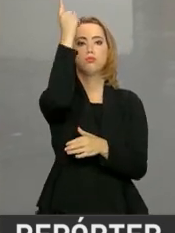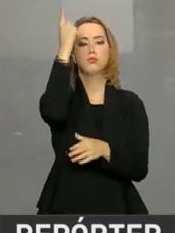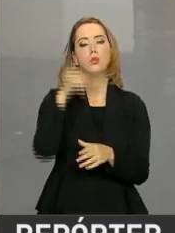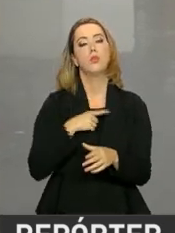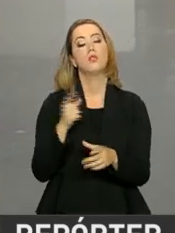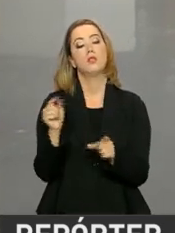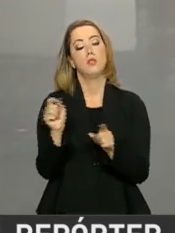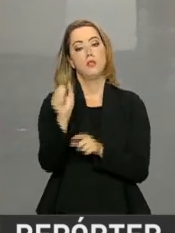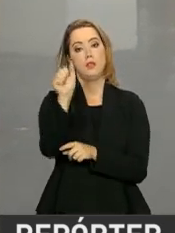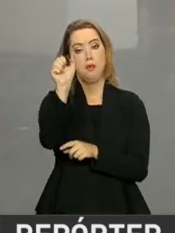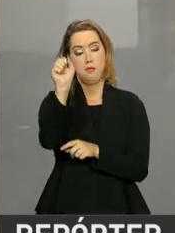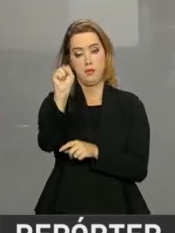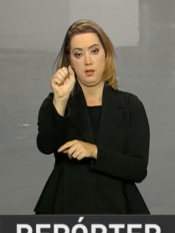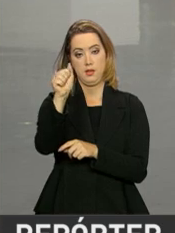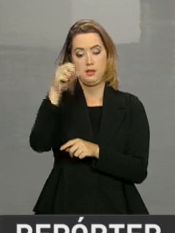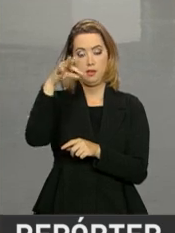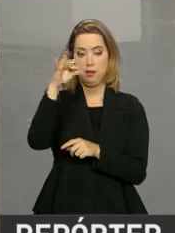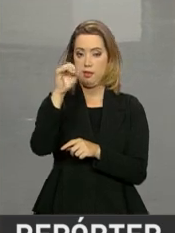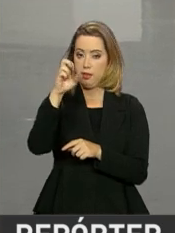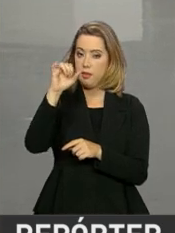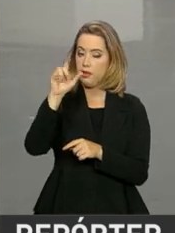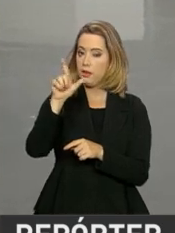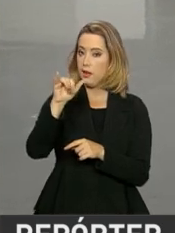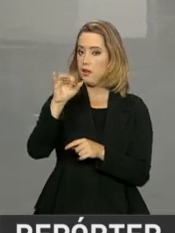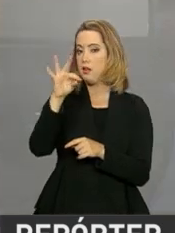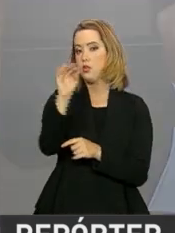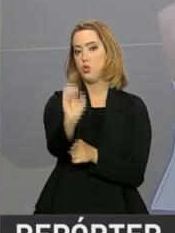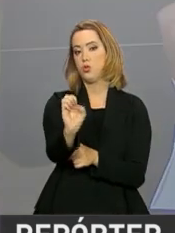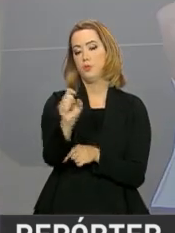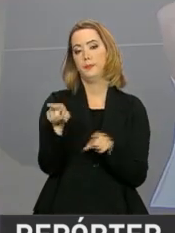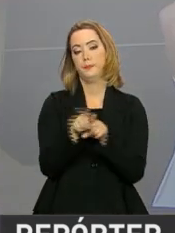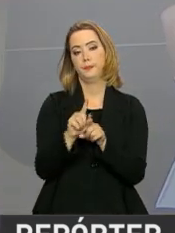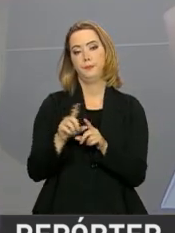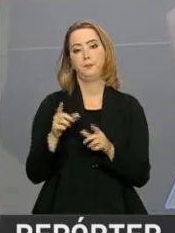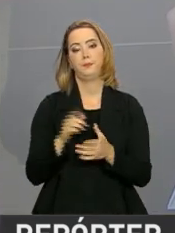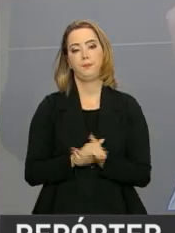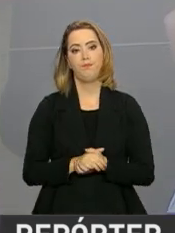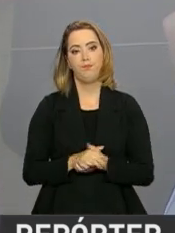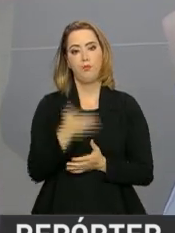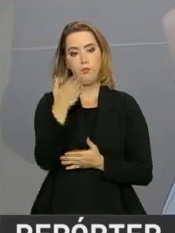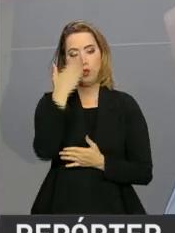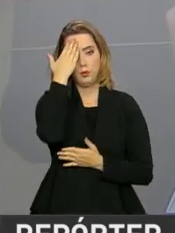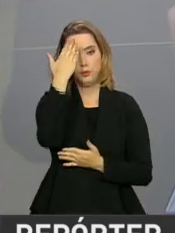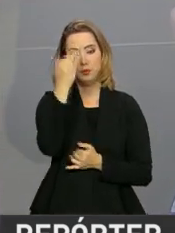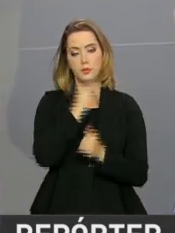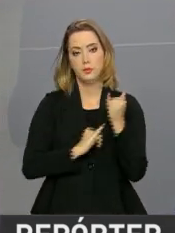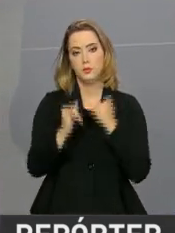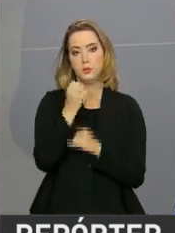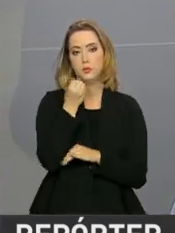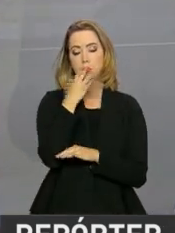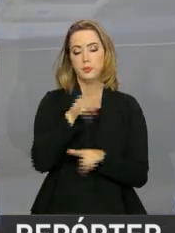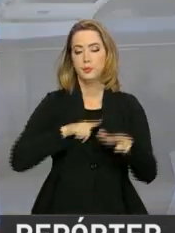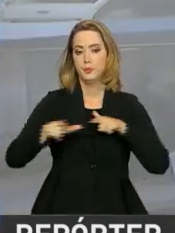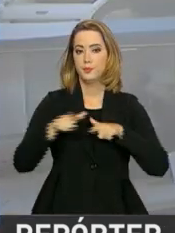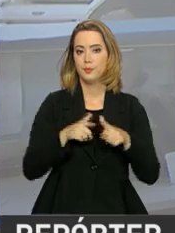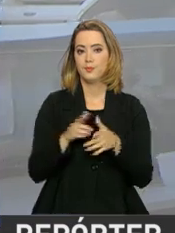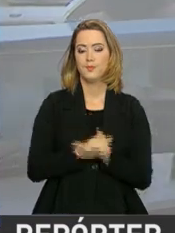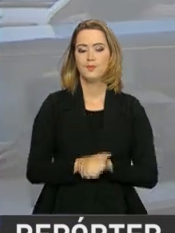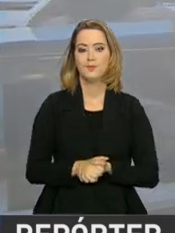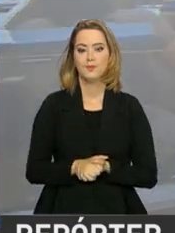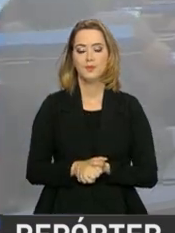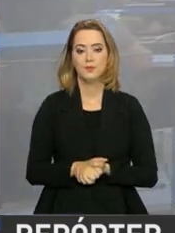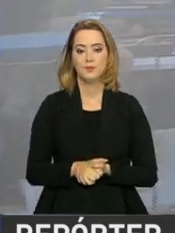satélites aeroespaciais. Eu volto com você no estúdio, Zé Luiz. Obrigado, Paulo, pelas informações. Bom trabalho para você aí no Palácio do